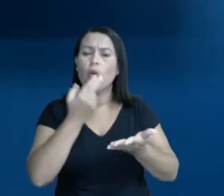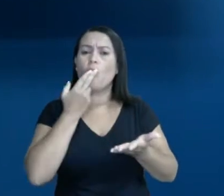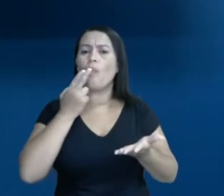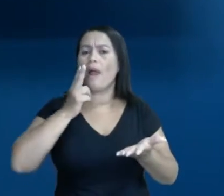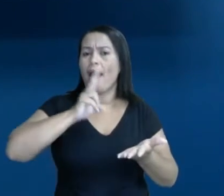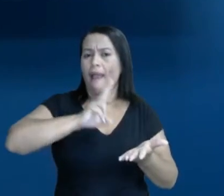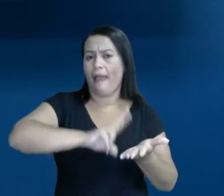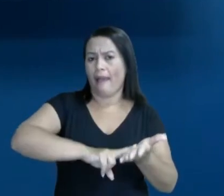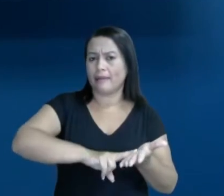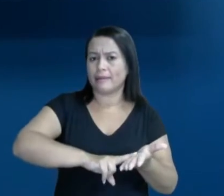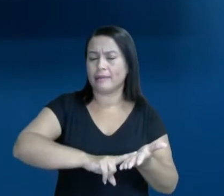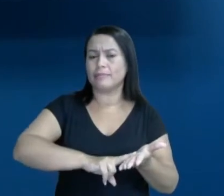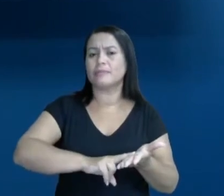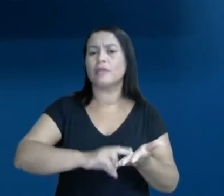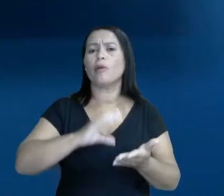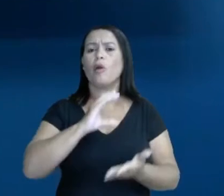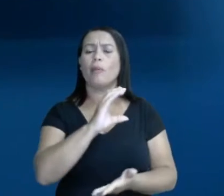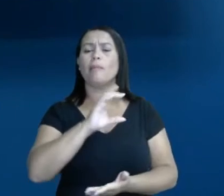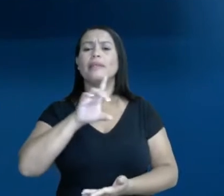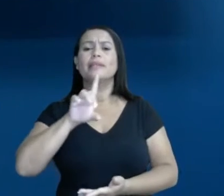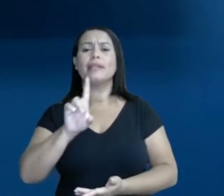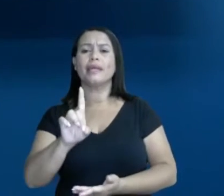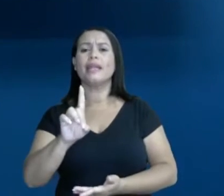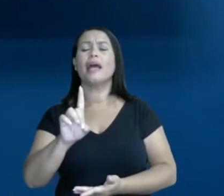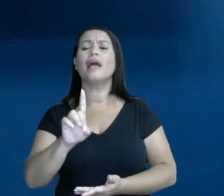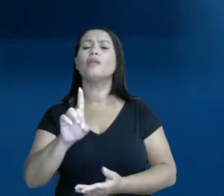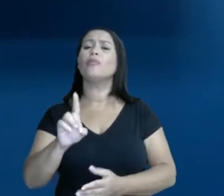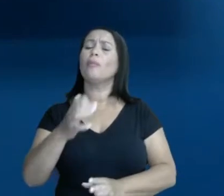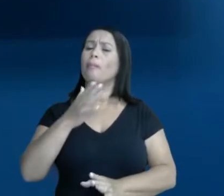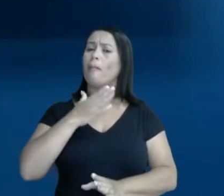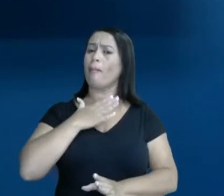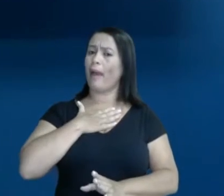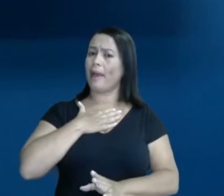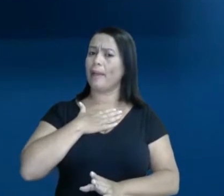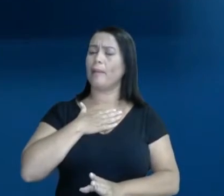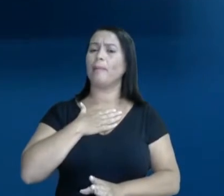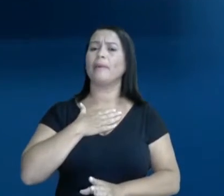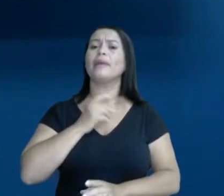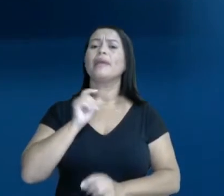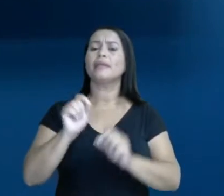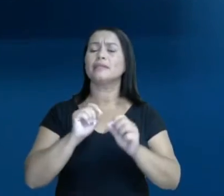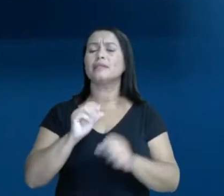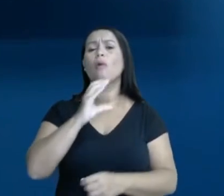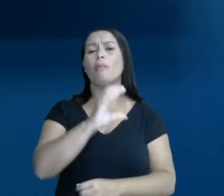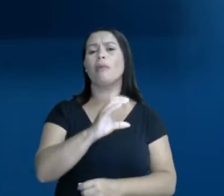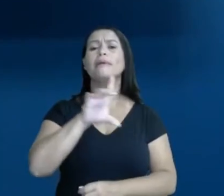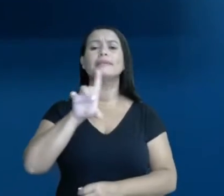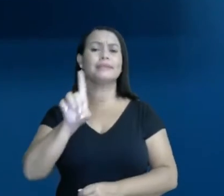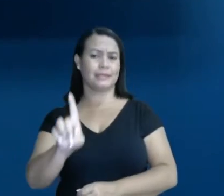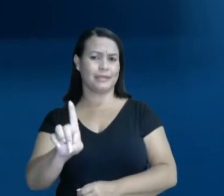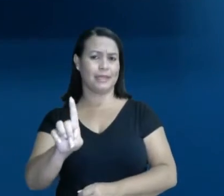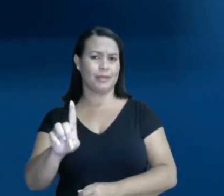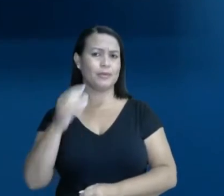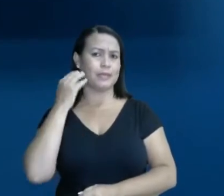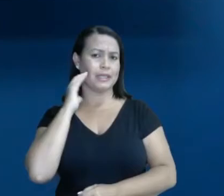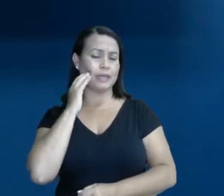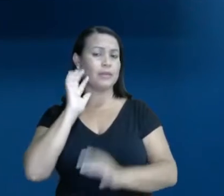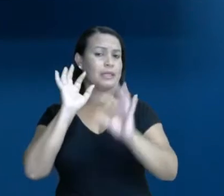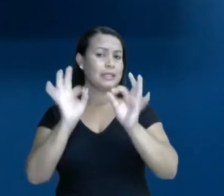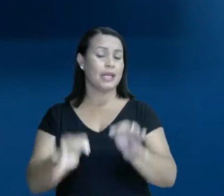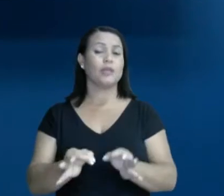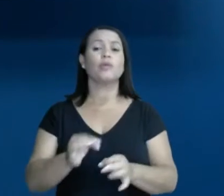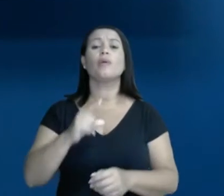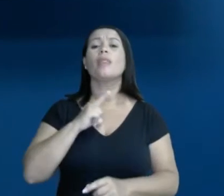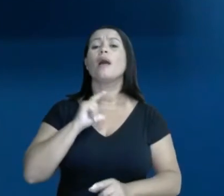meu complemento direto, para quem? Para mim, que é o complemento indireto, tá certo? Então,